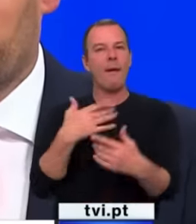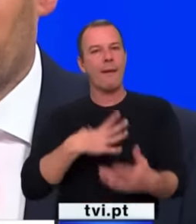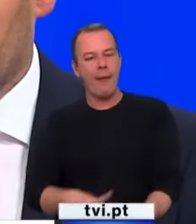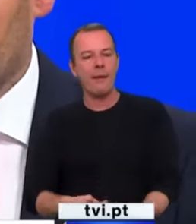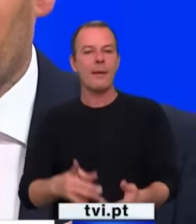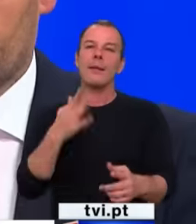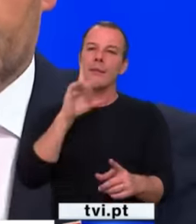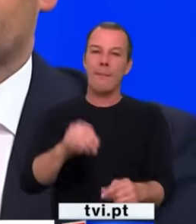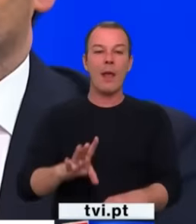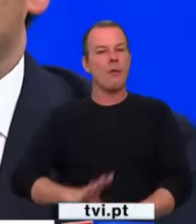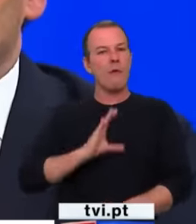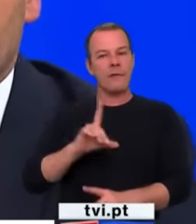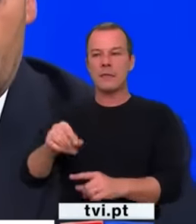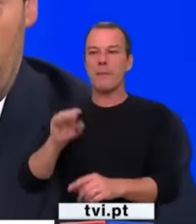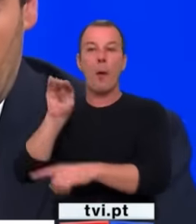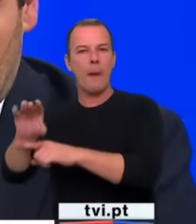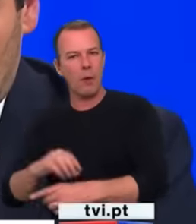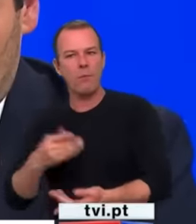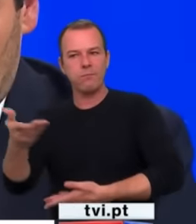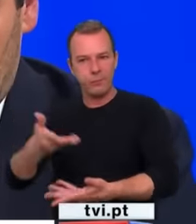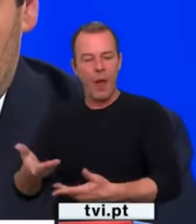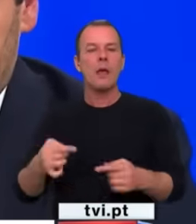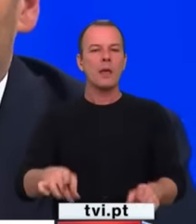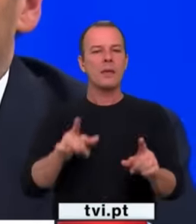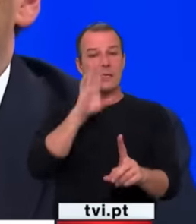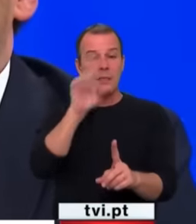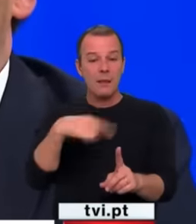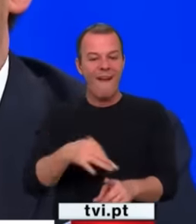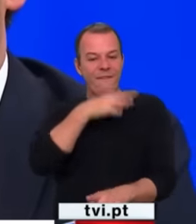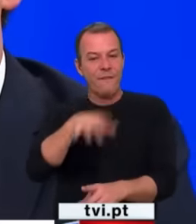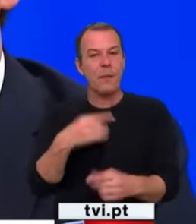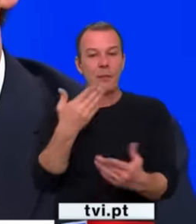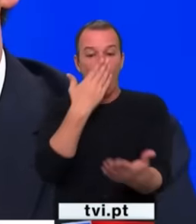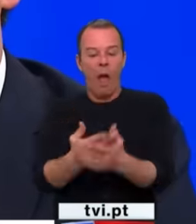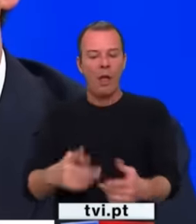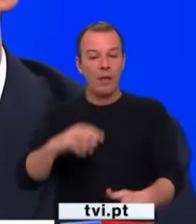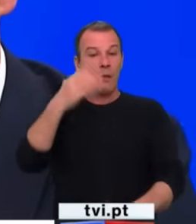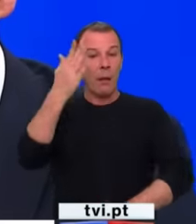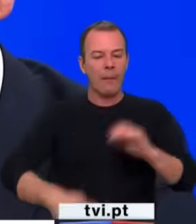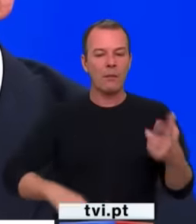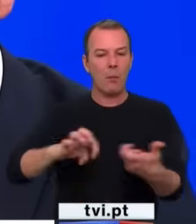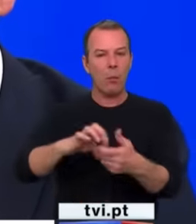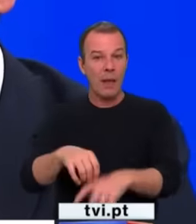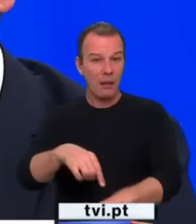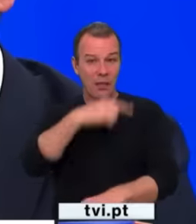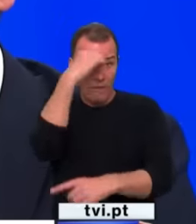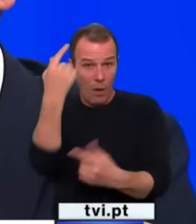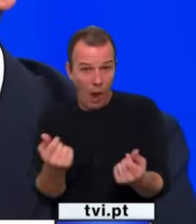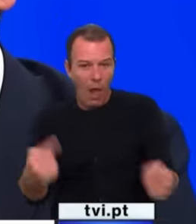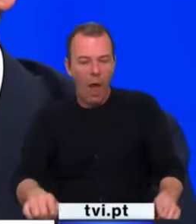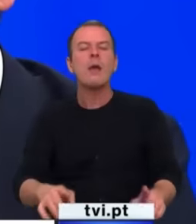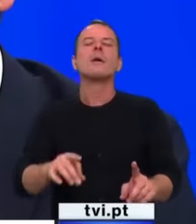lhes empresta, e nós queremos estar do lado das famílias que se entrarem numa situação de dificuldade financeira e incumprimento, saibam que